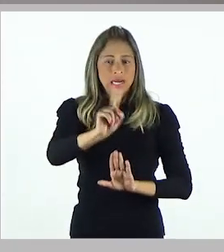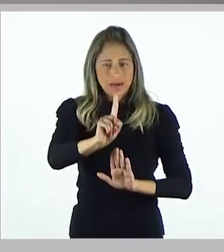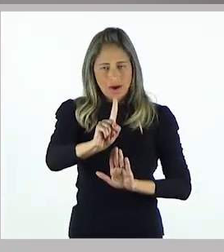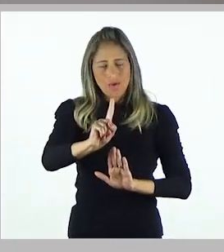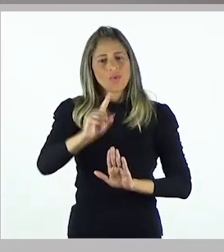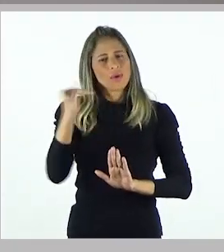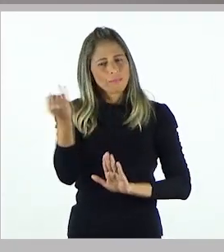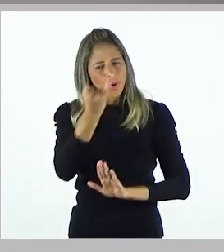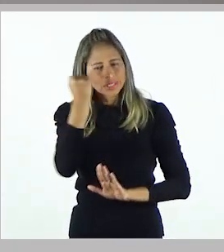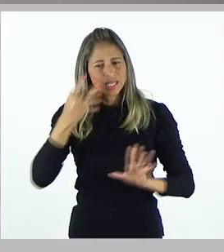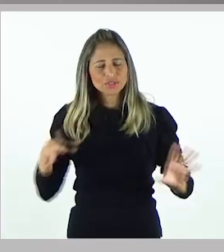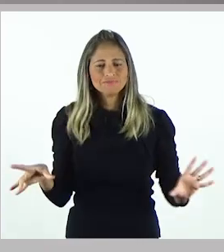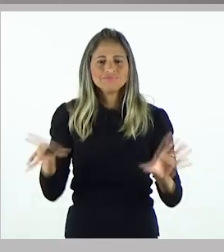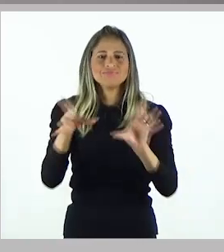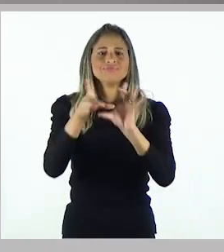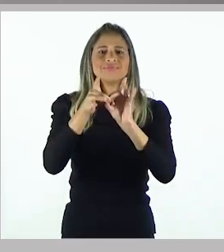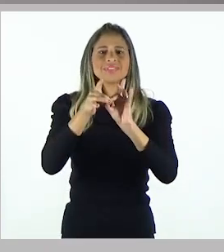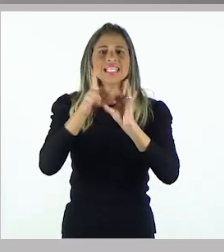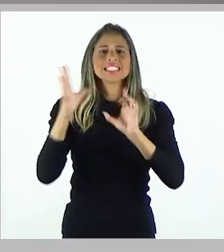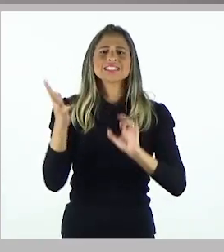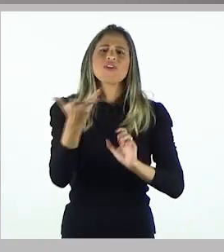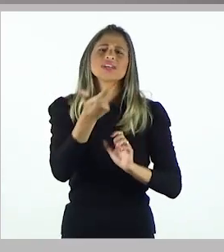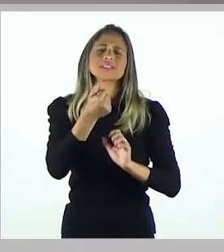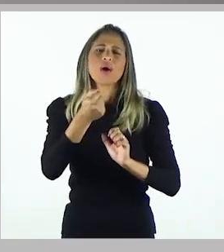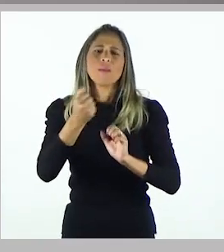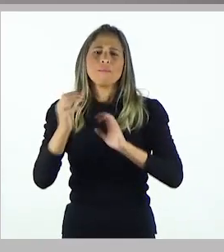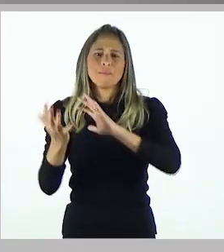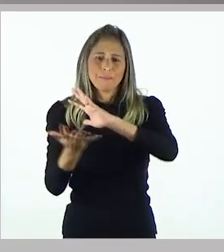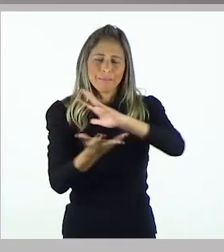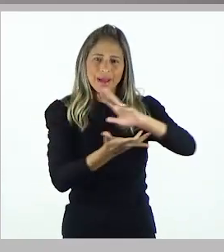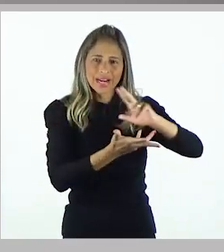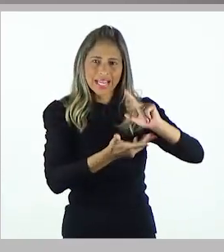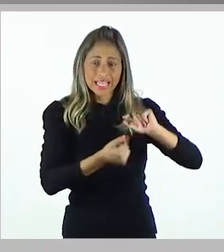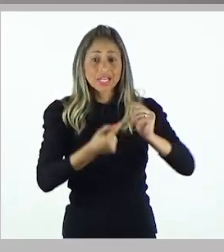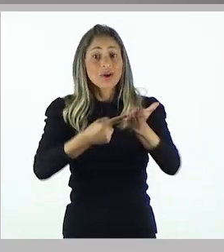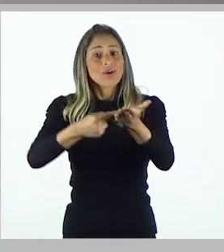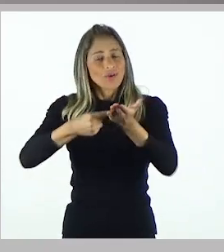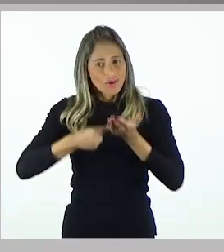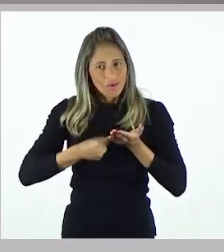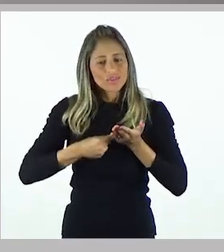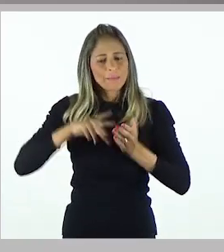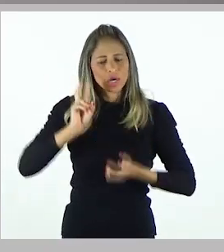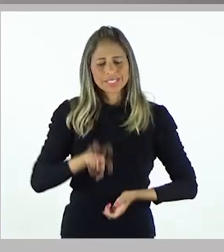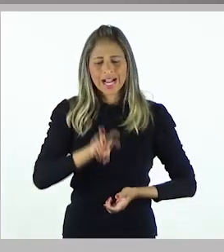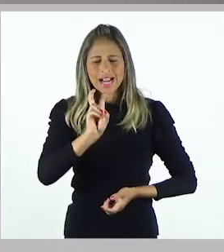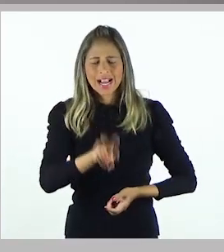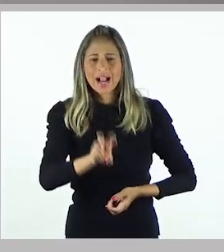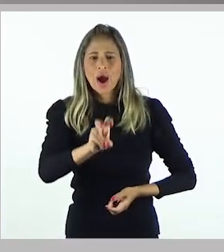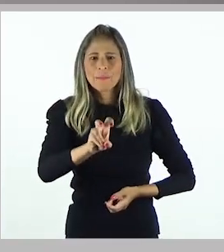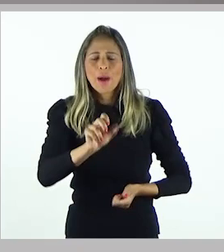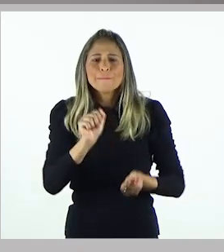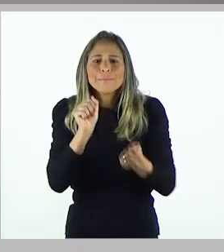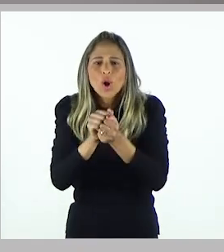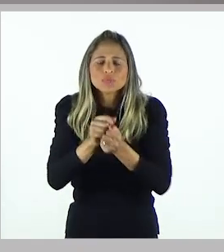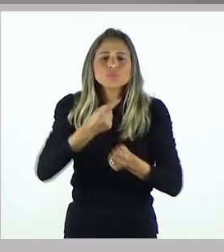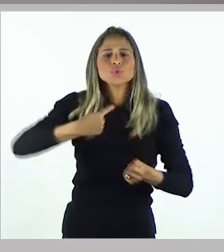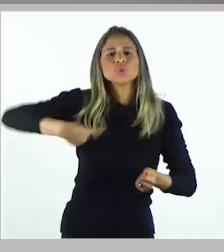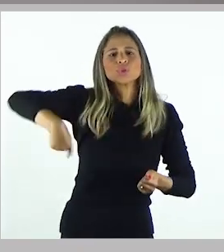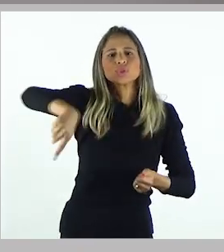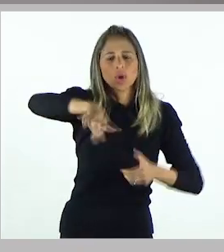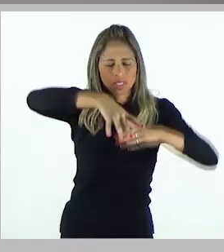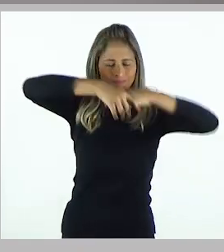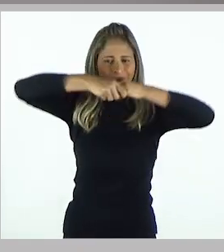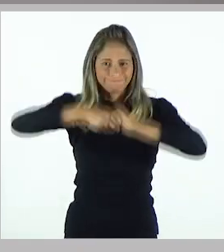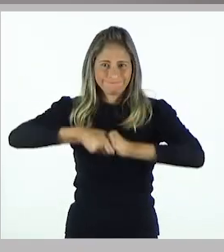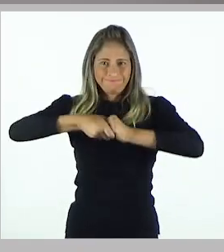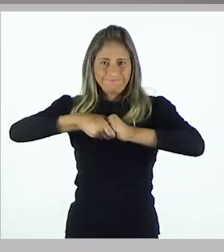Cabe, portanto, nos unirmos para salvar o planeta, convidando para essa caminhada aqueles que estão próximos de nós,